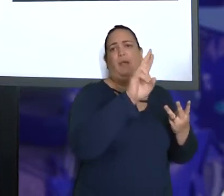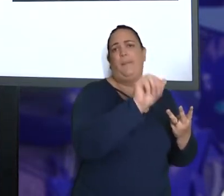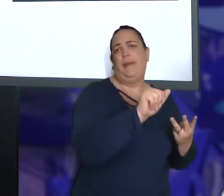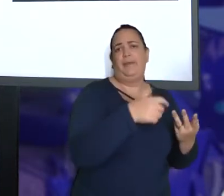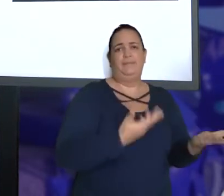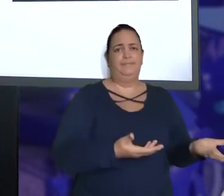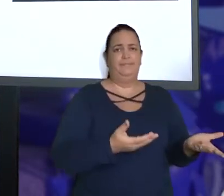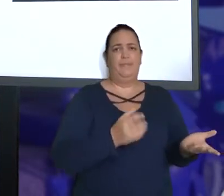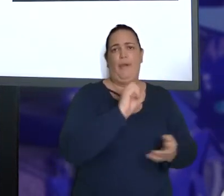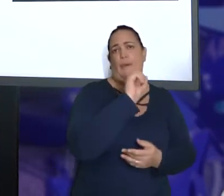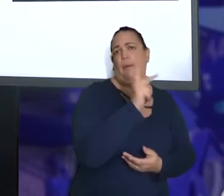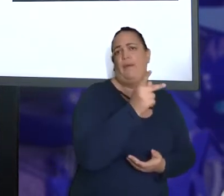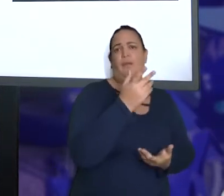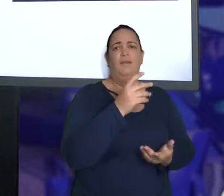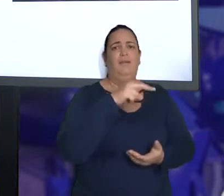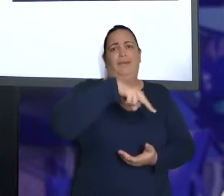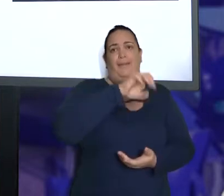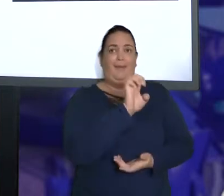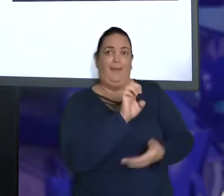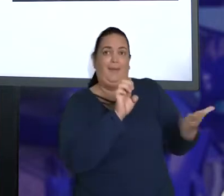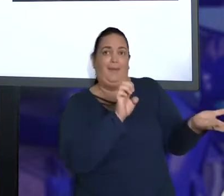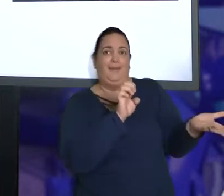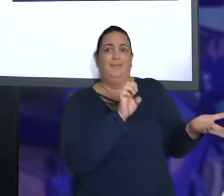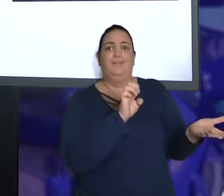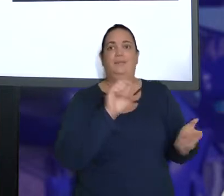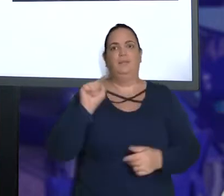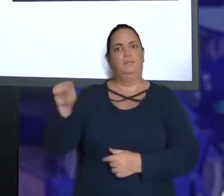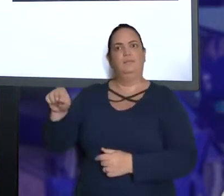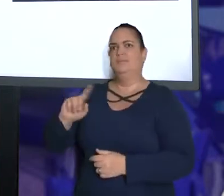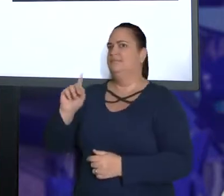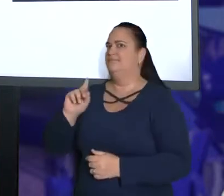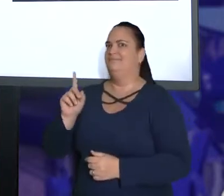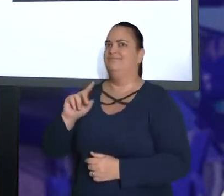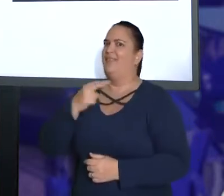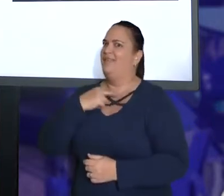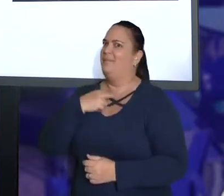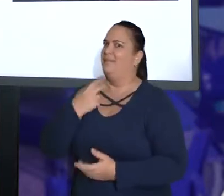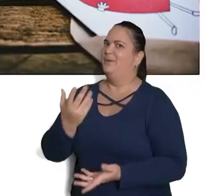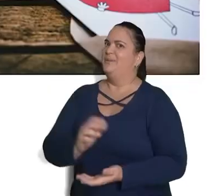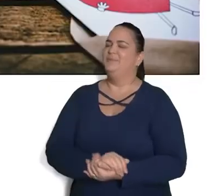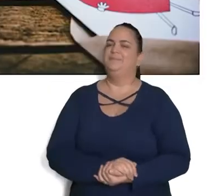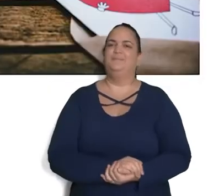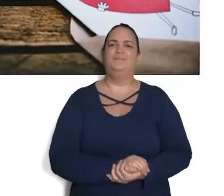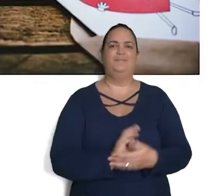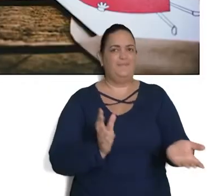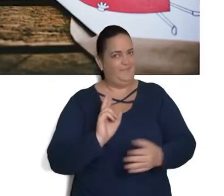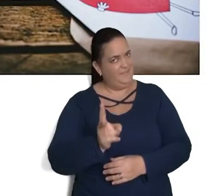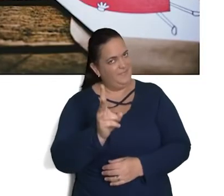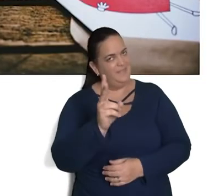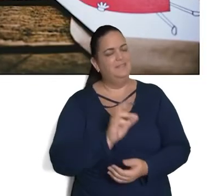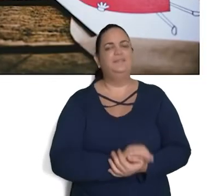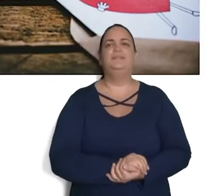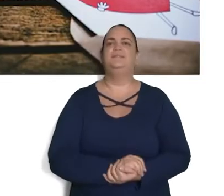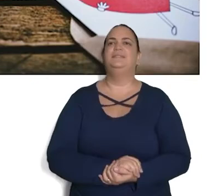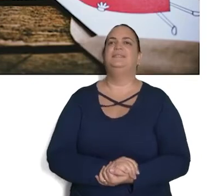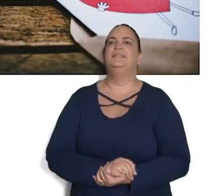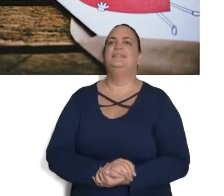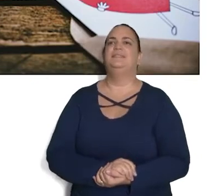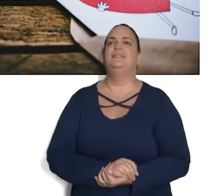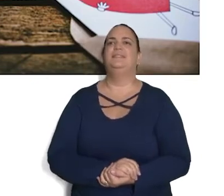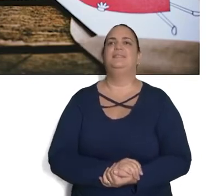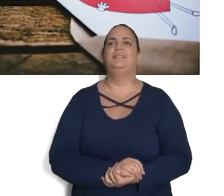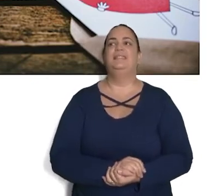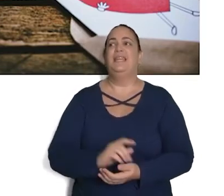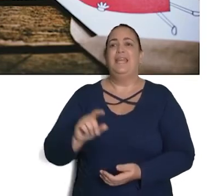como ok, né. Já a carta aberta, nem pensar. Continuando. Marcada